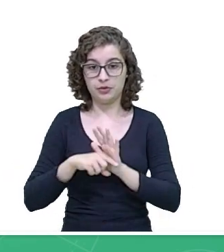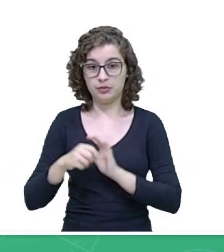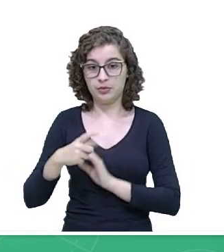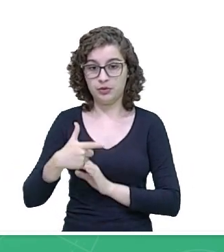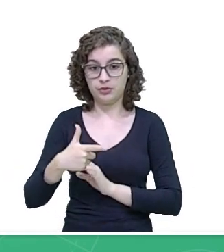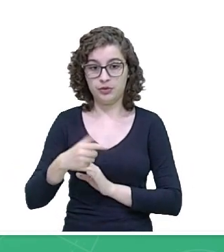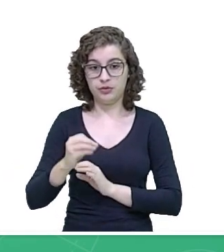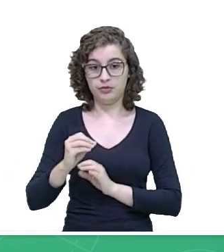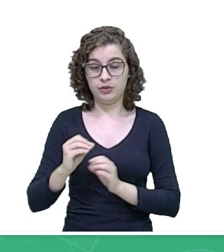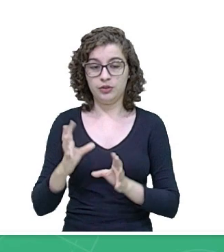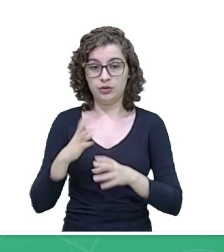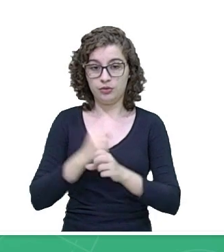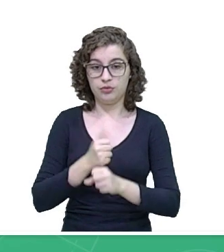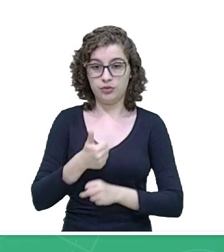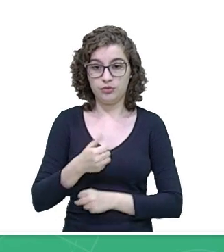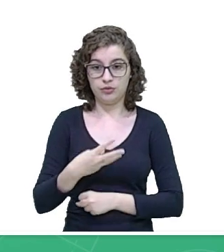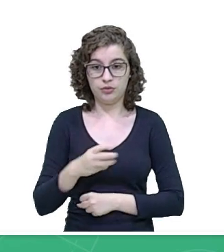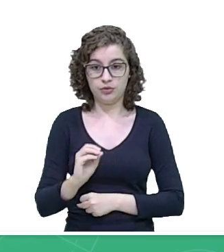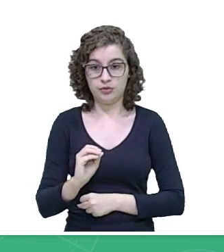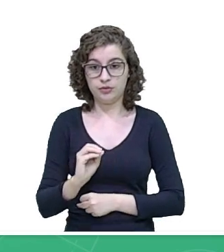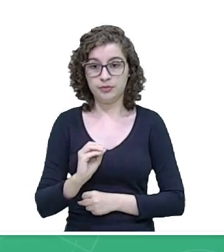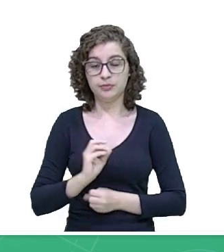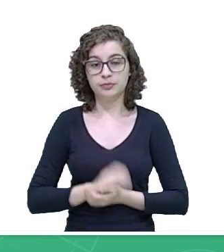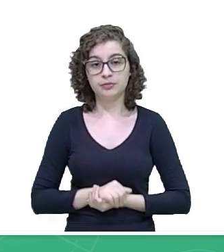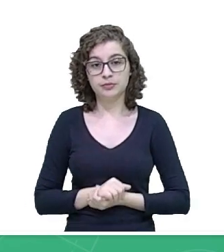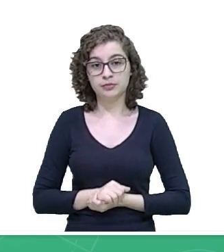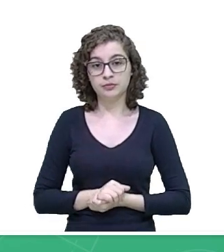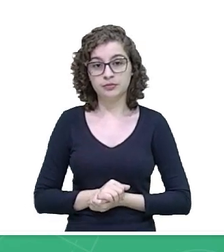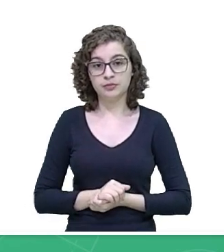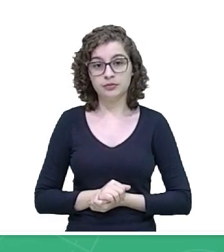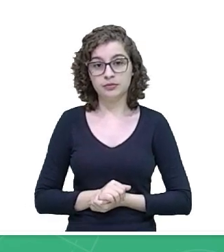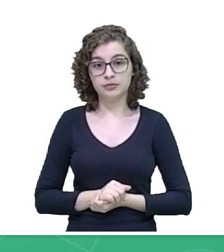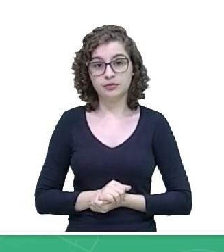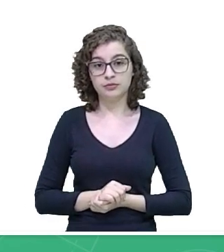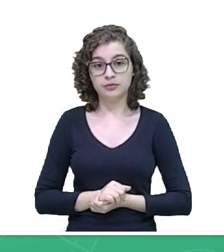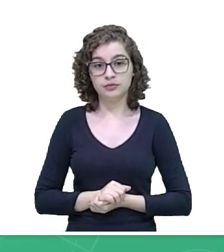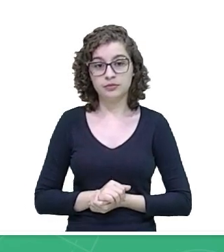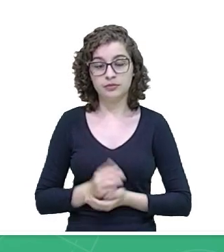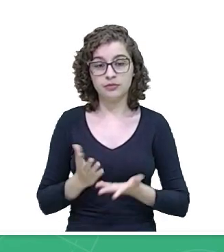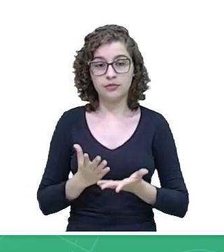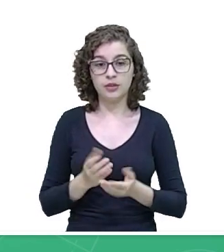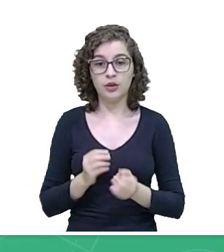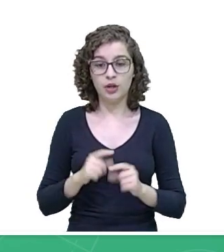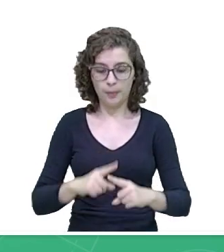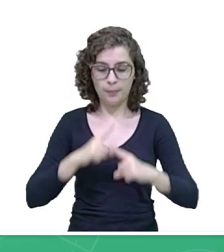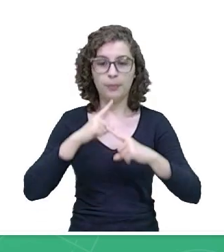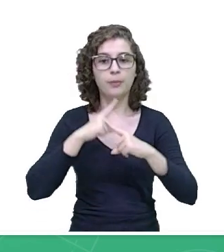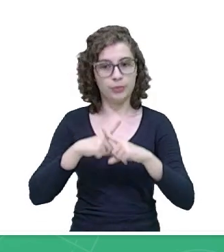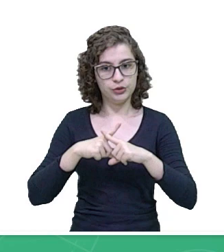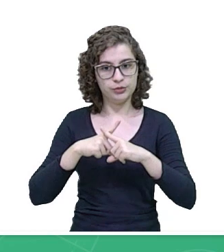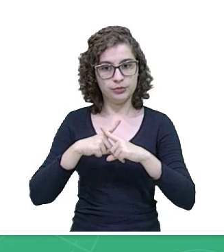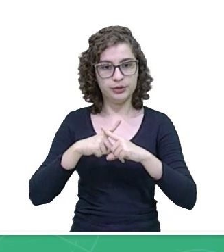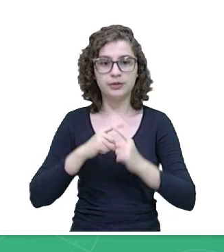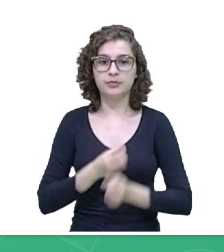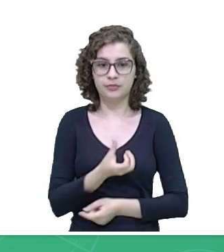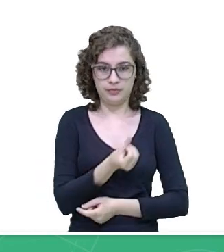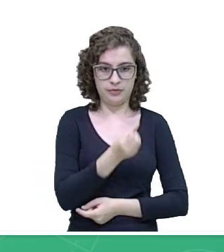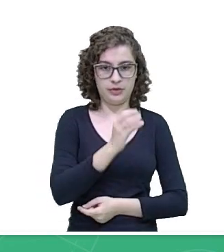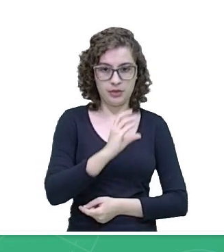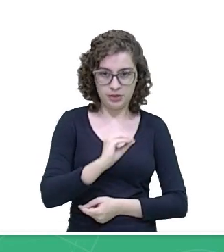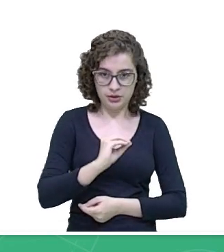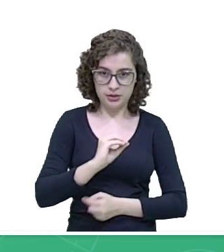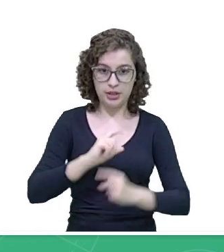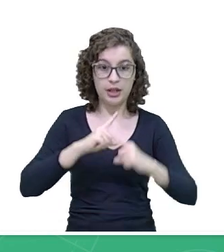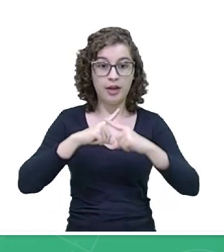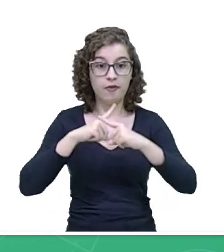que apareceu aqui. Então, agora, para obter a resposta da minha questão, eu simplesmente multiplico 60 vezes